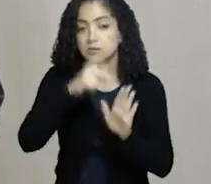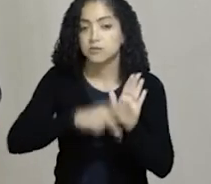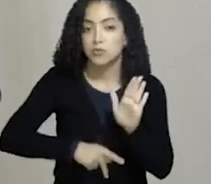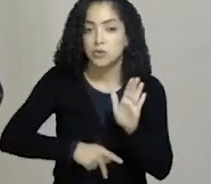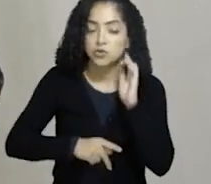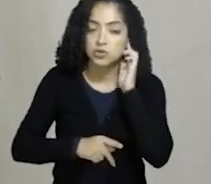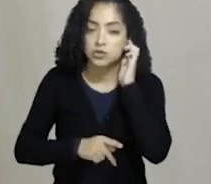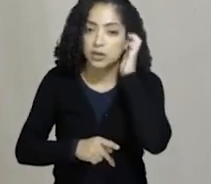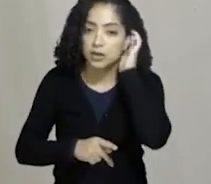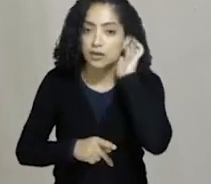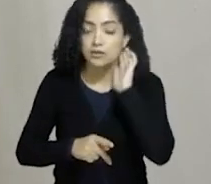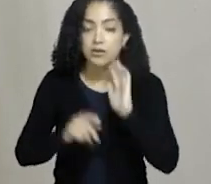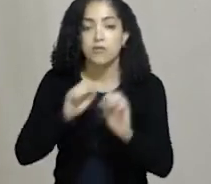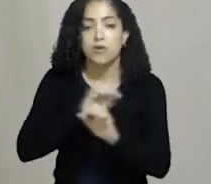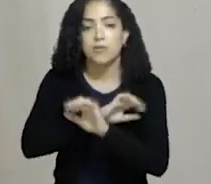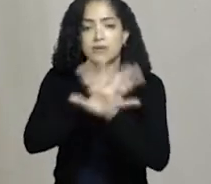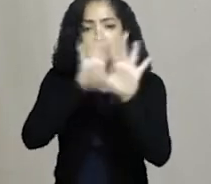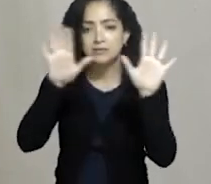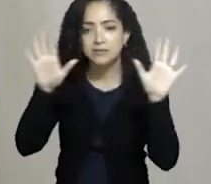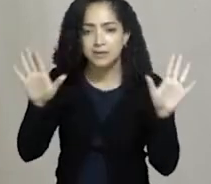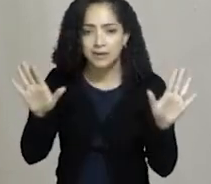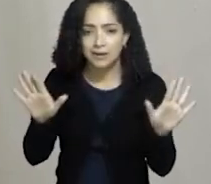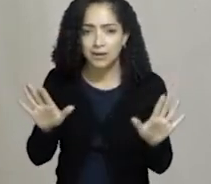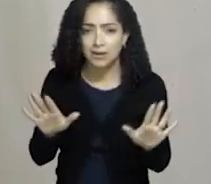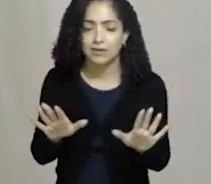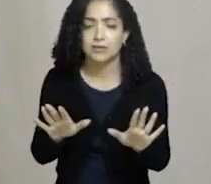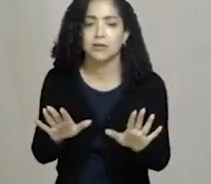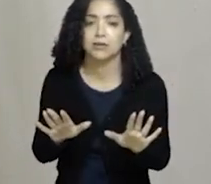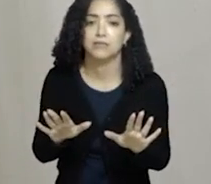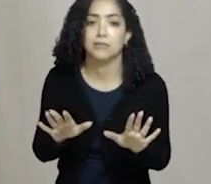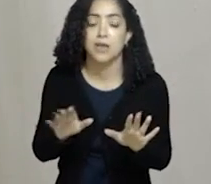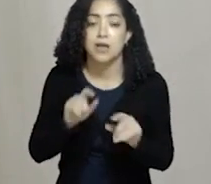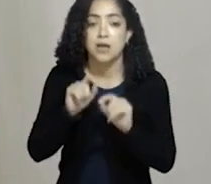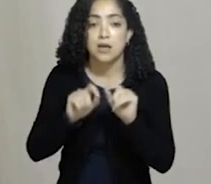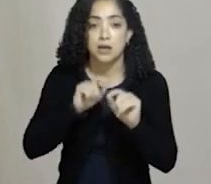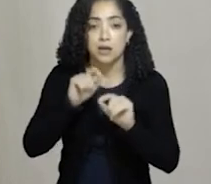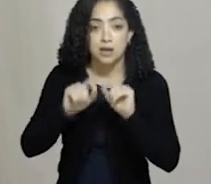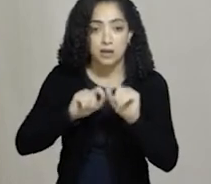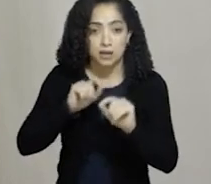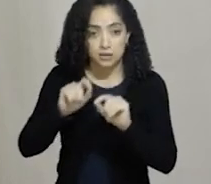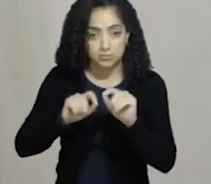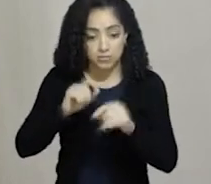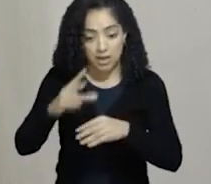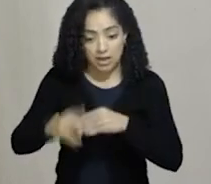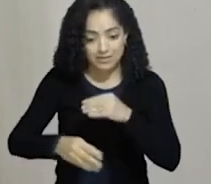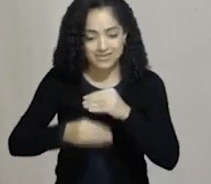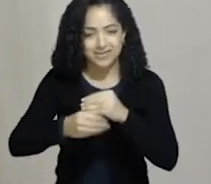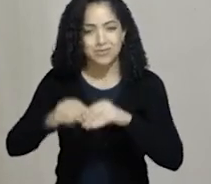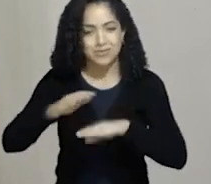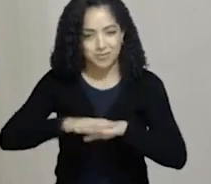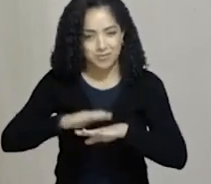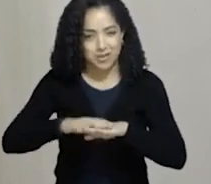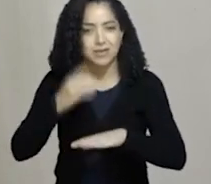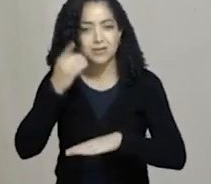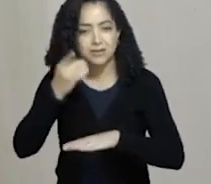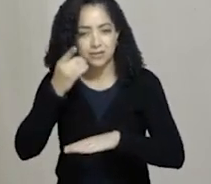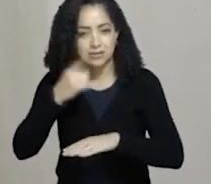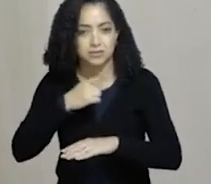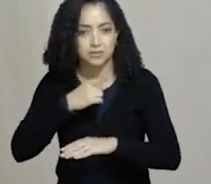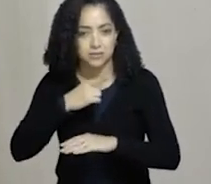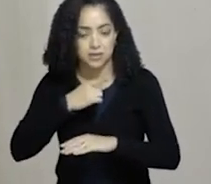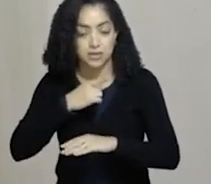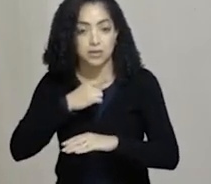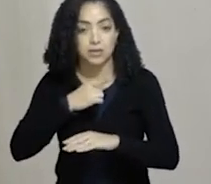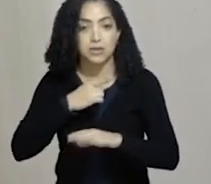é a forma mais transparente técnica que encontramos na distribuição das emendas parlamentares abrimos um